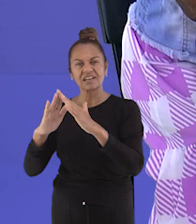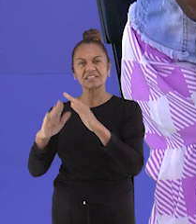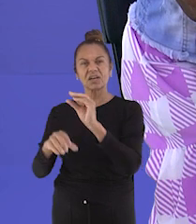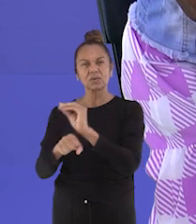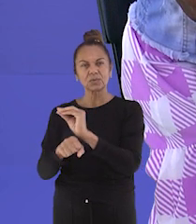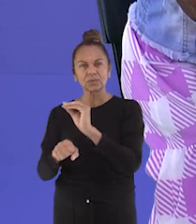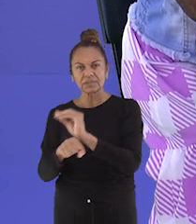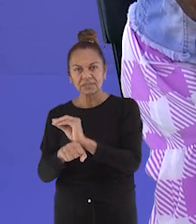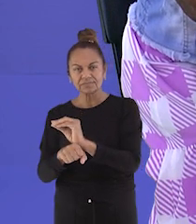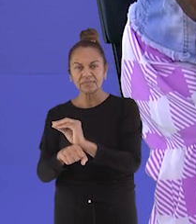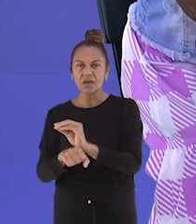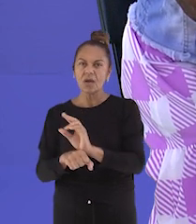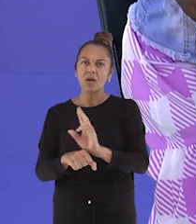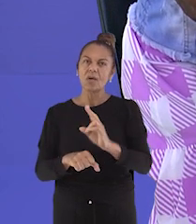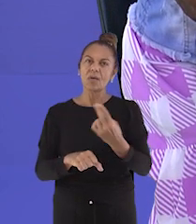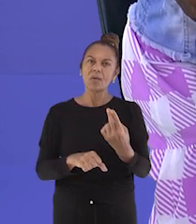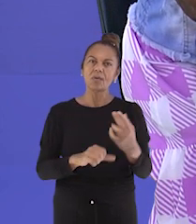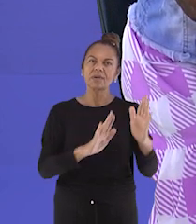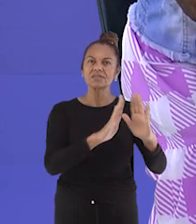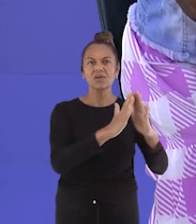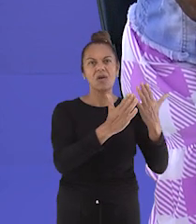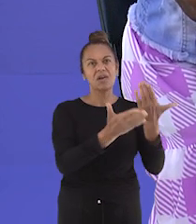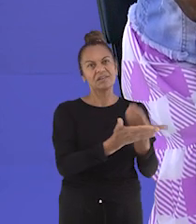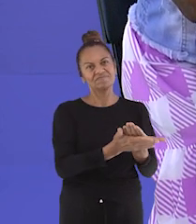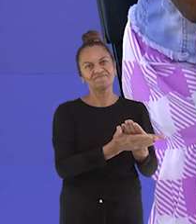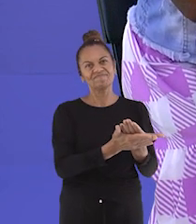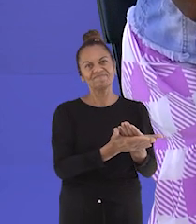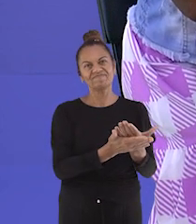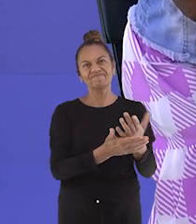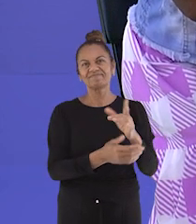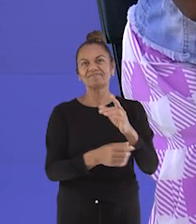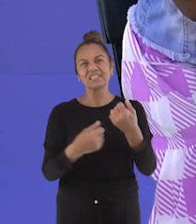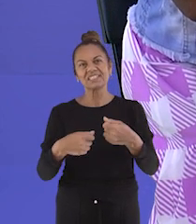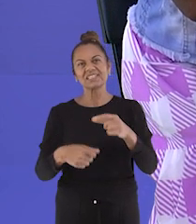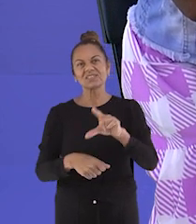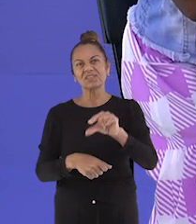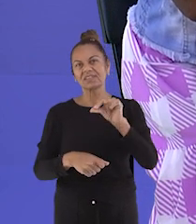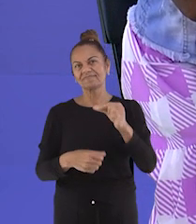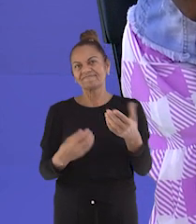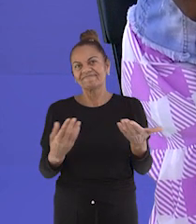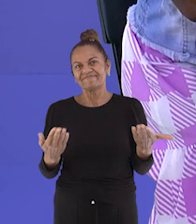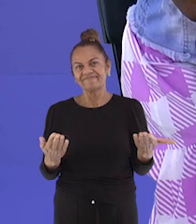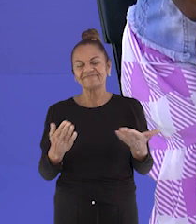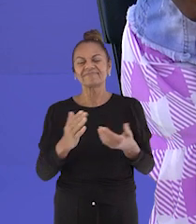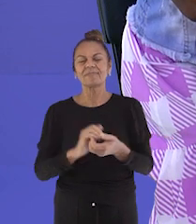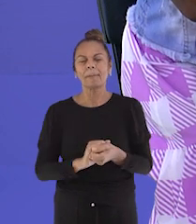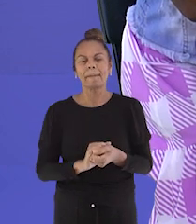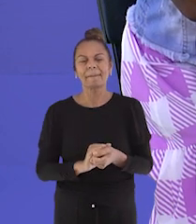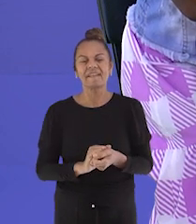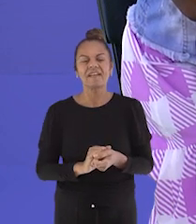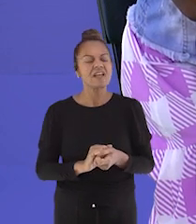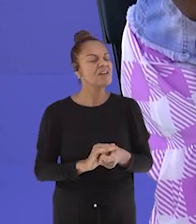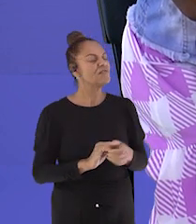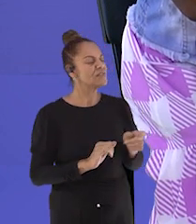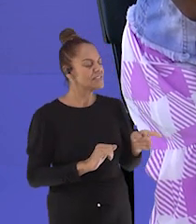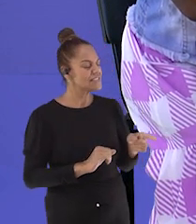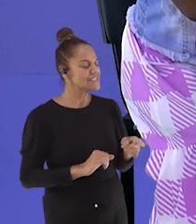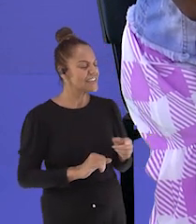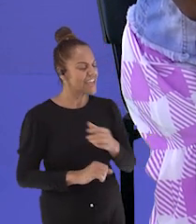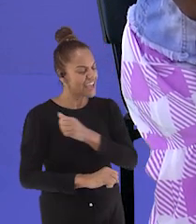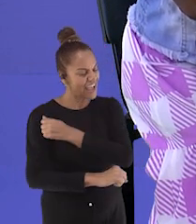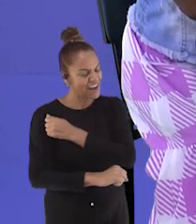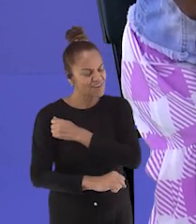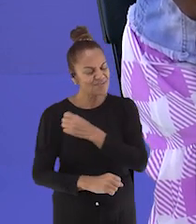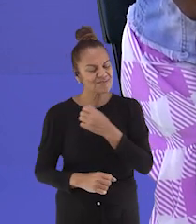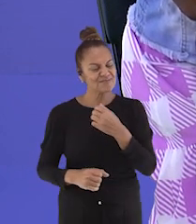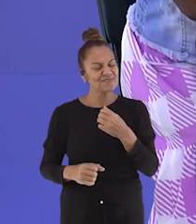casa e os filhos a estudar. Você sentia prazer em ouvir estes